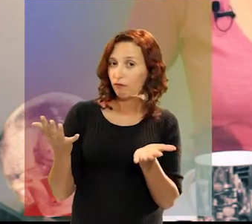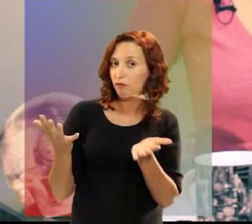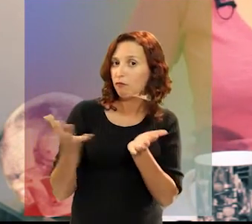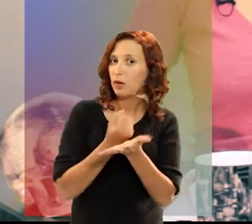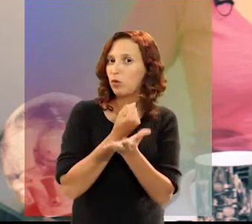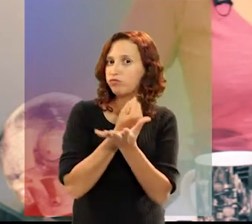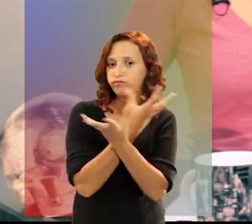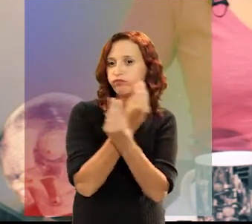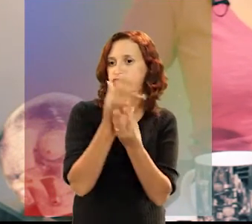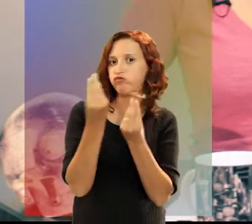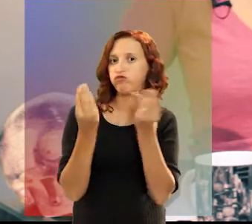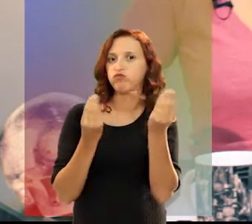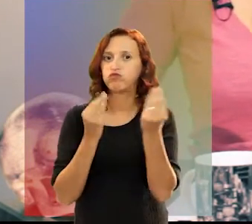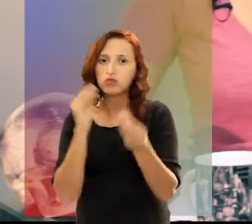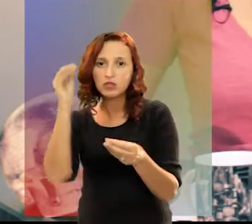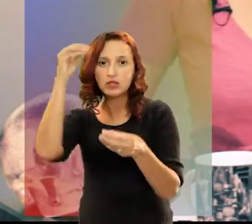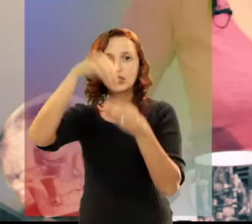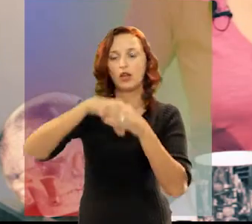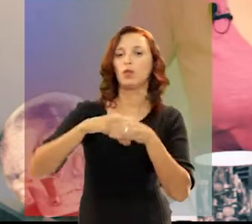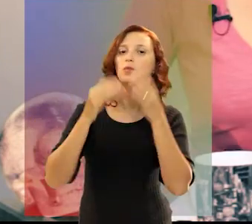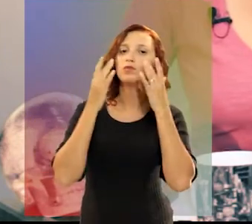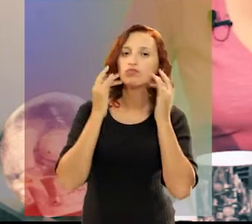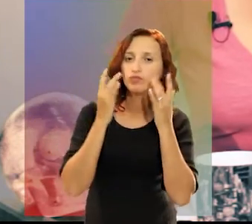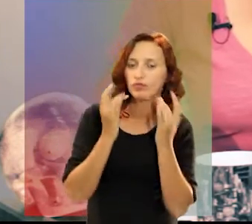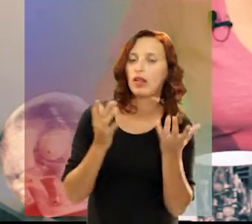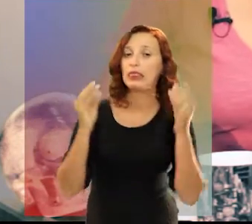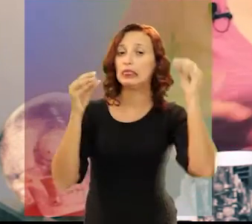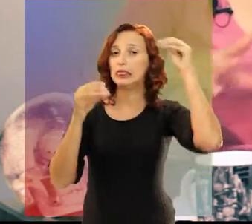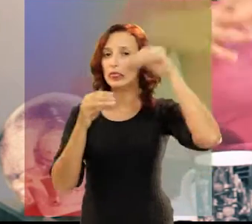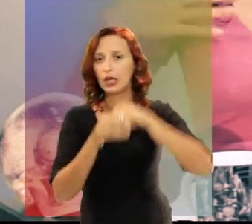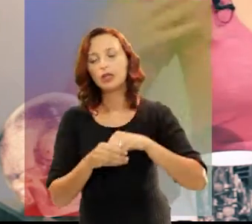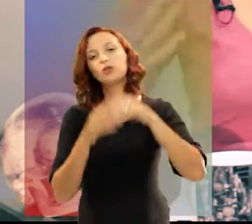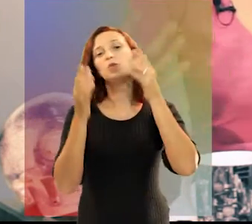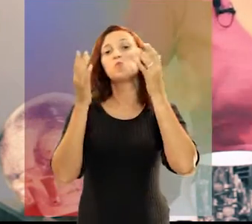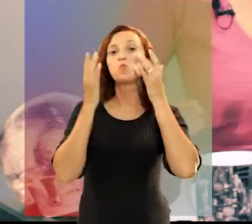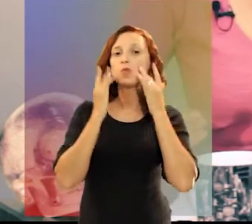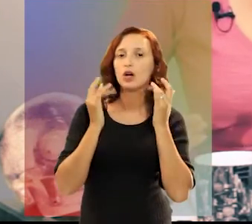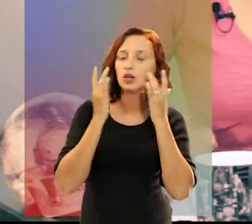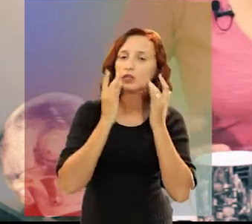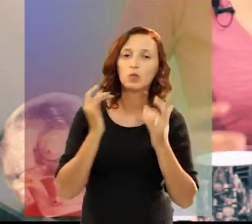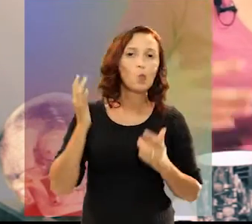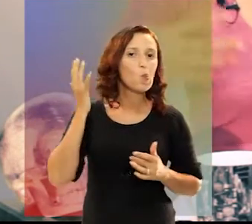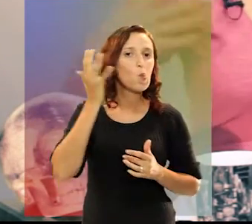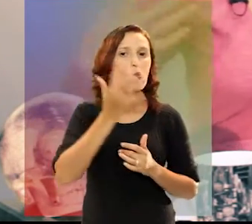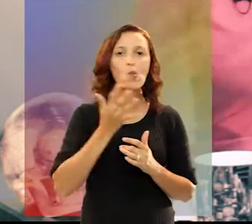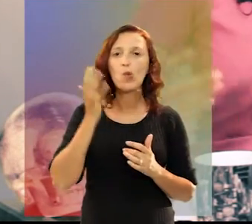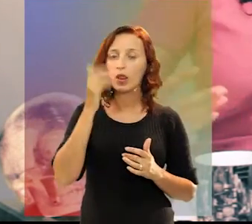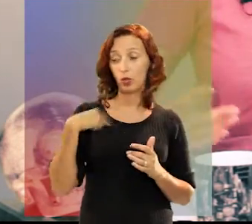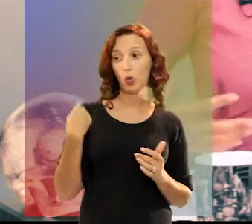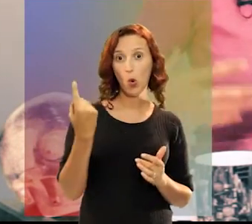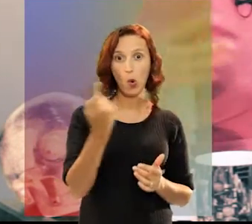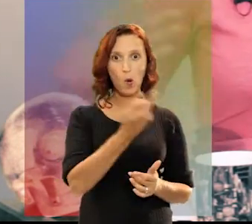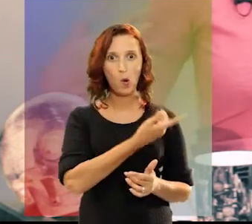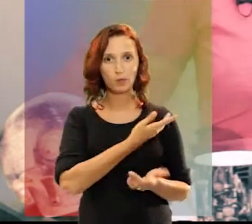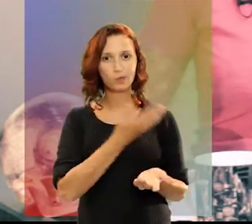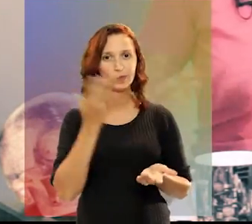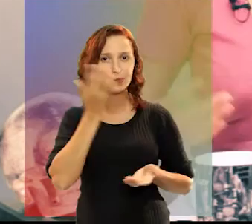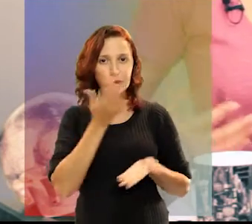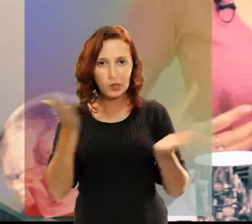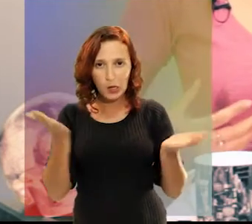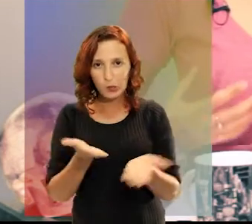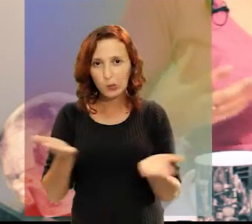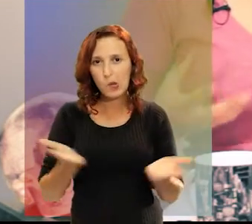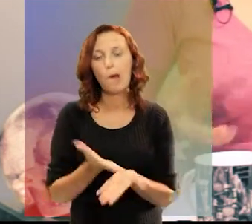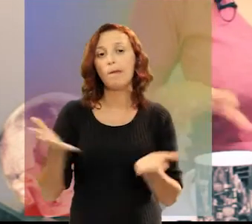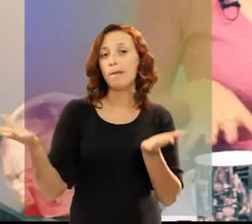Então a gente pegou esse mote e colocou isso dentro do espetáculo, né? Tipo, dentro do espetáculo, os políticos, os nossos